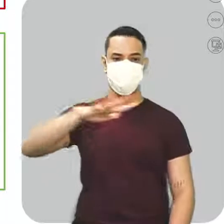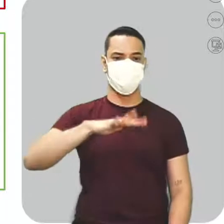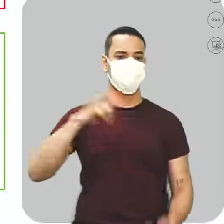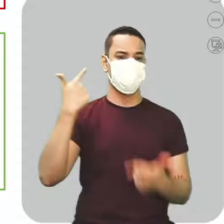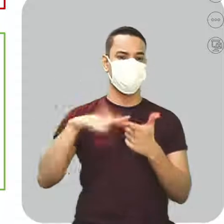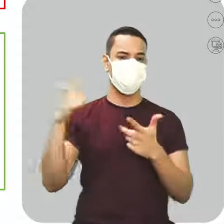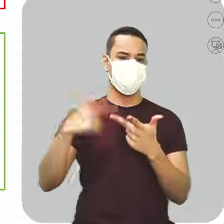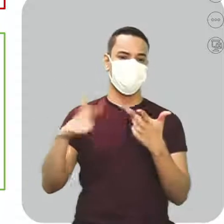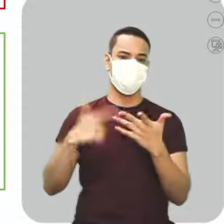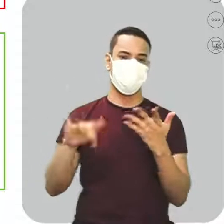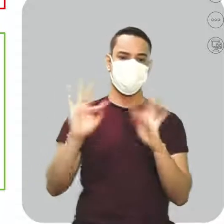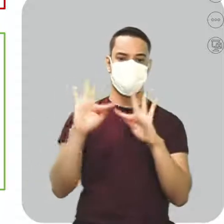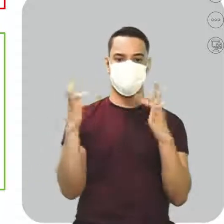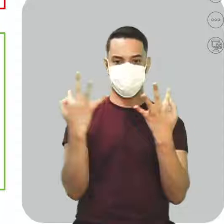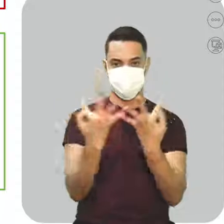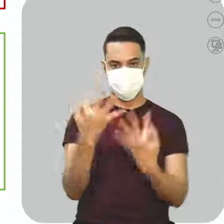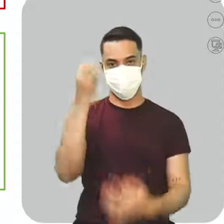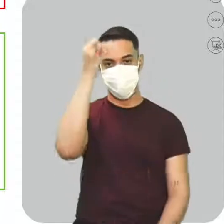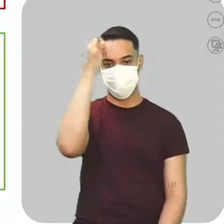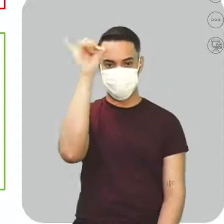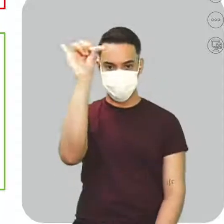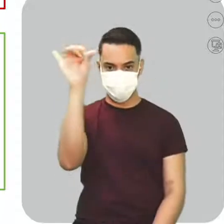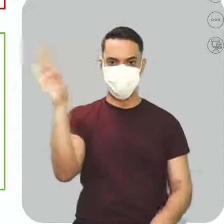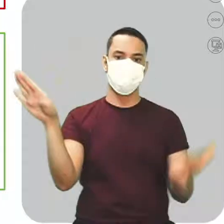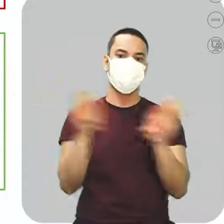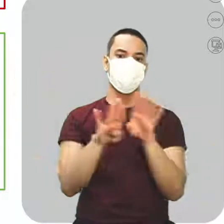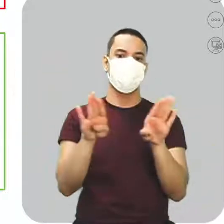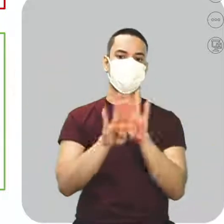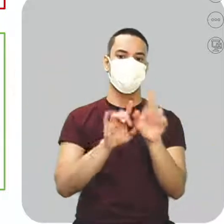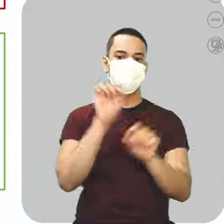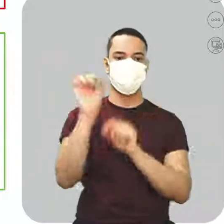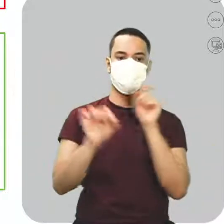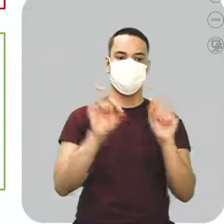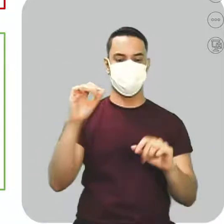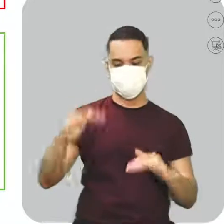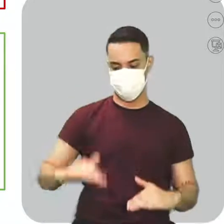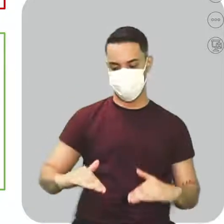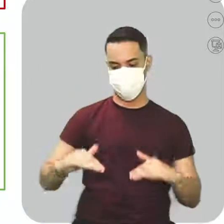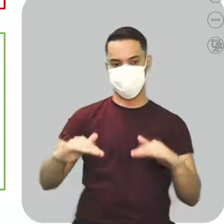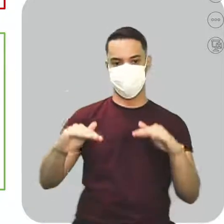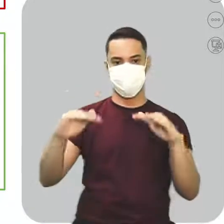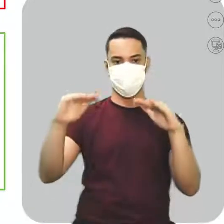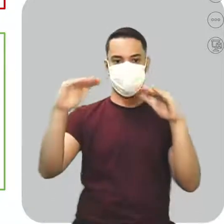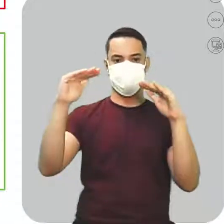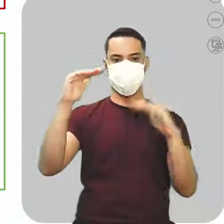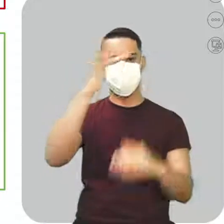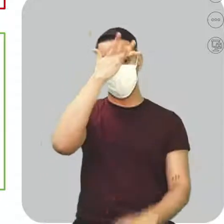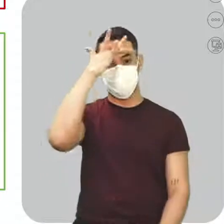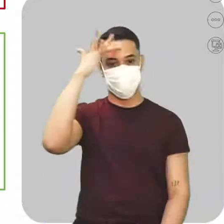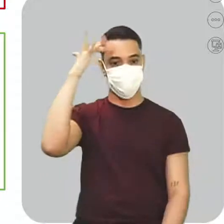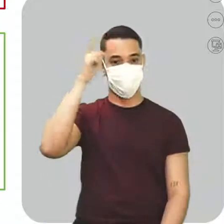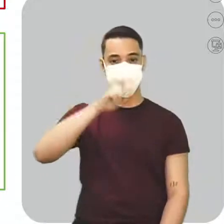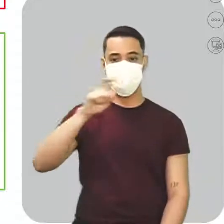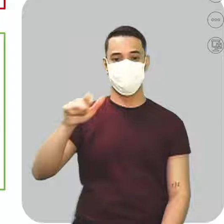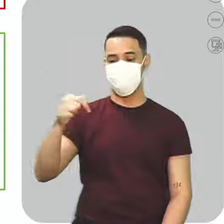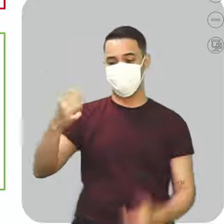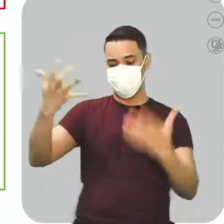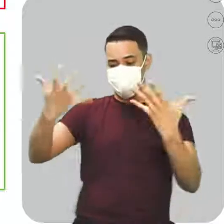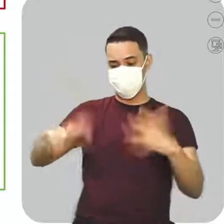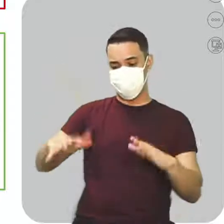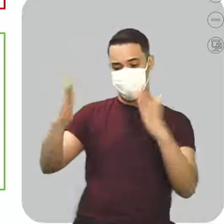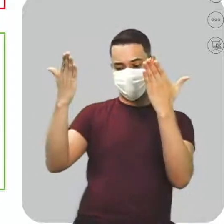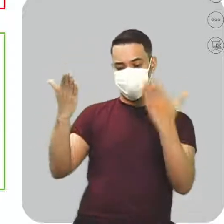graves problemas familiares, evitando que ela não seja criada por pessoa que